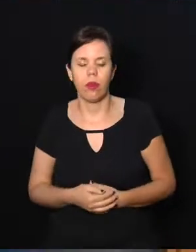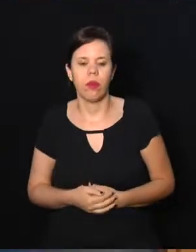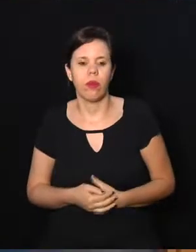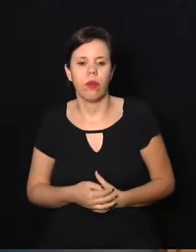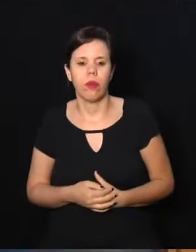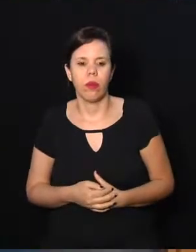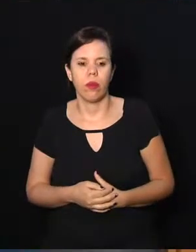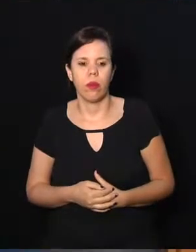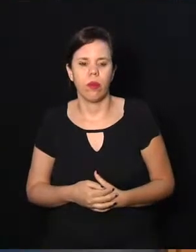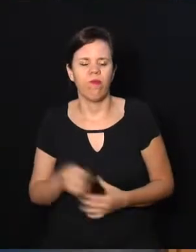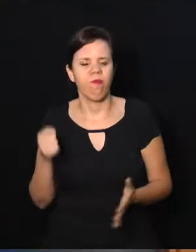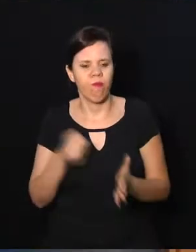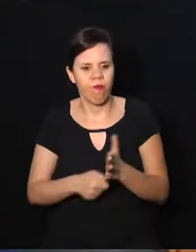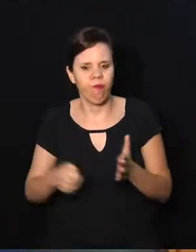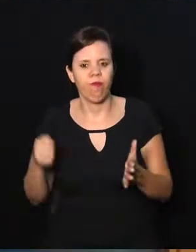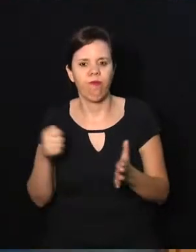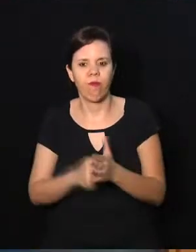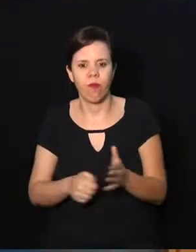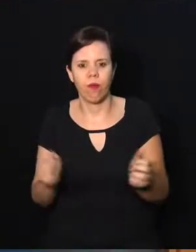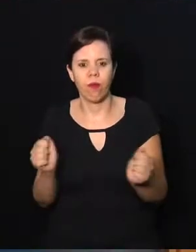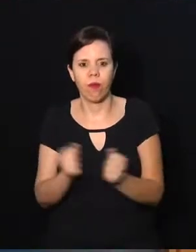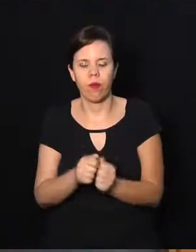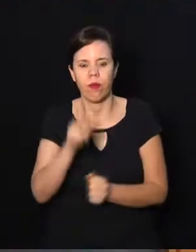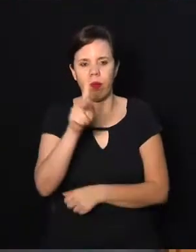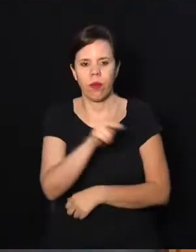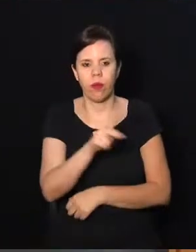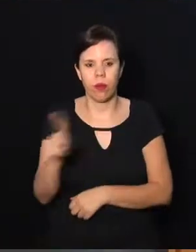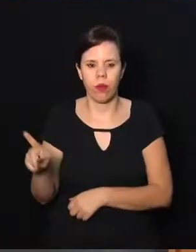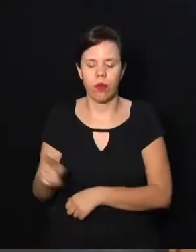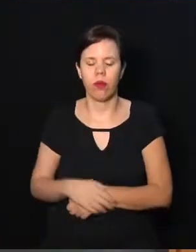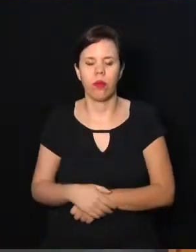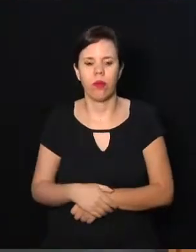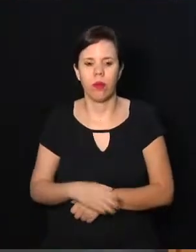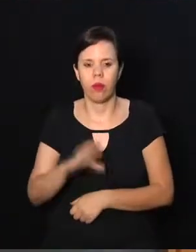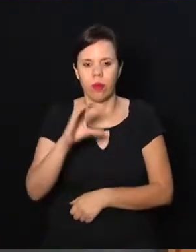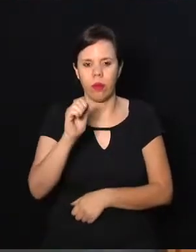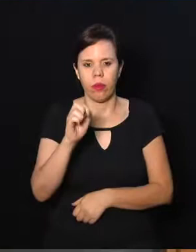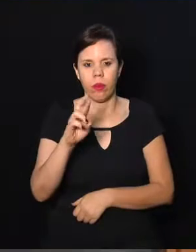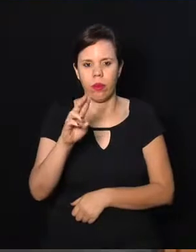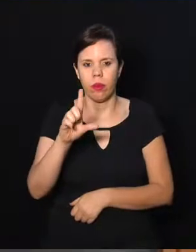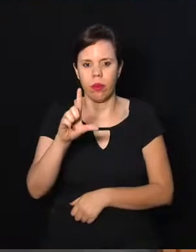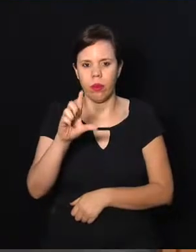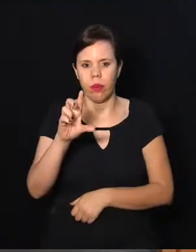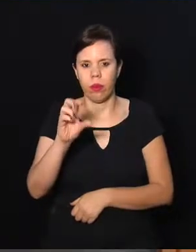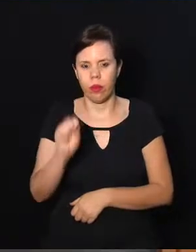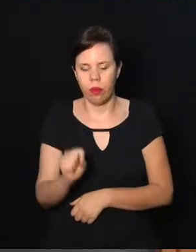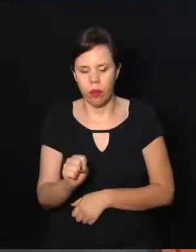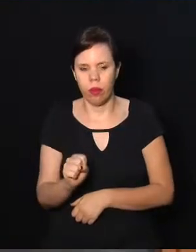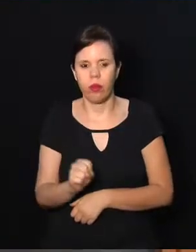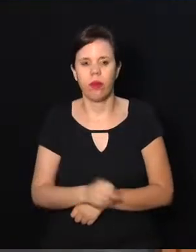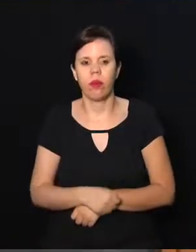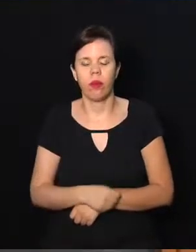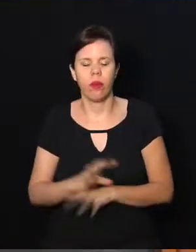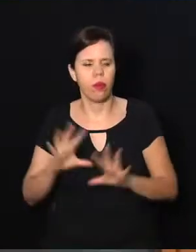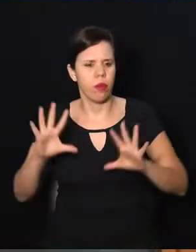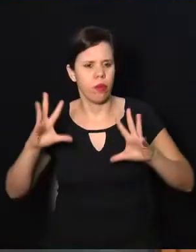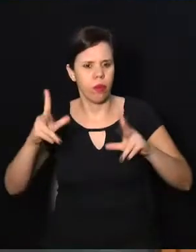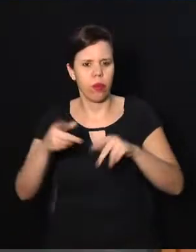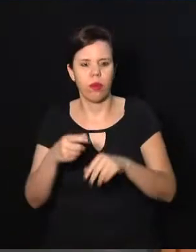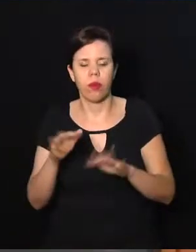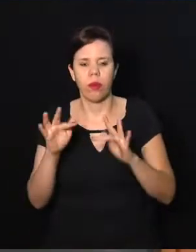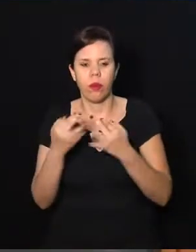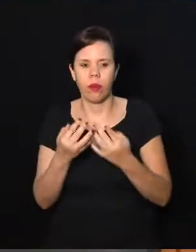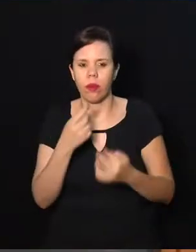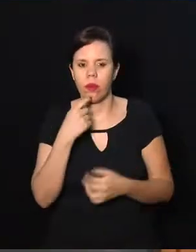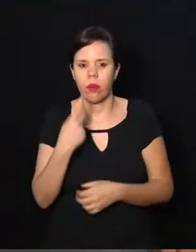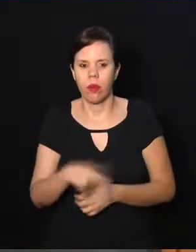e estamos batalhando junto com o nosso padre Carlos Alberto para que toda a família campineira